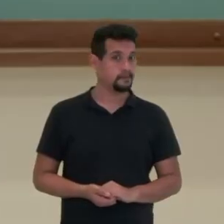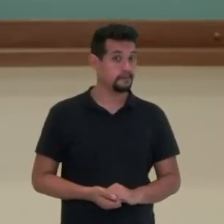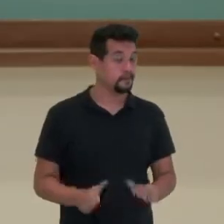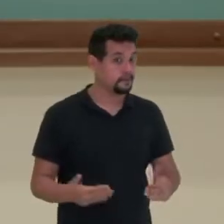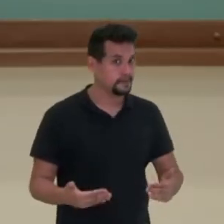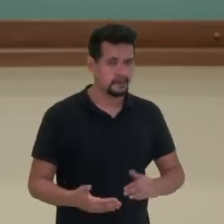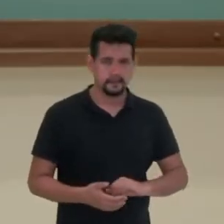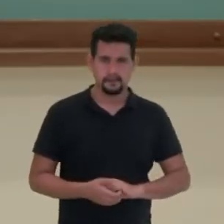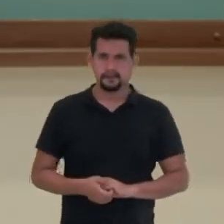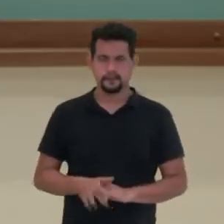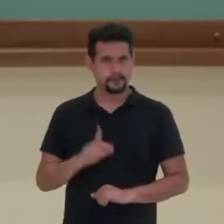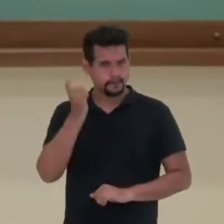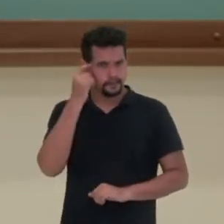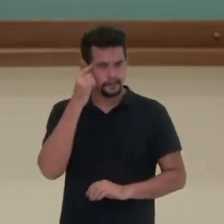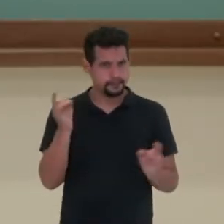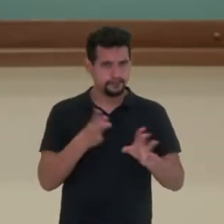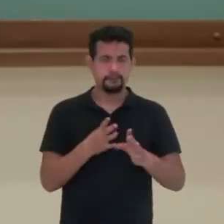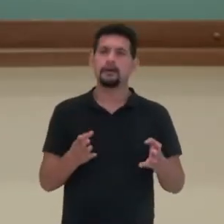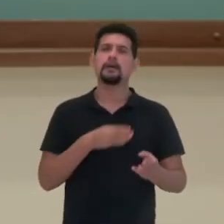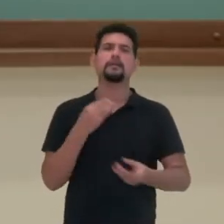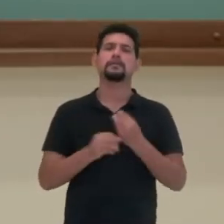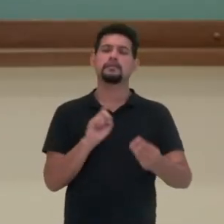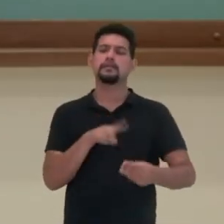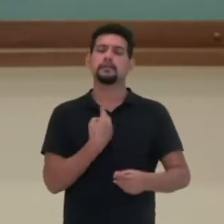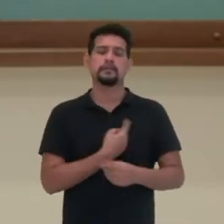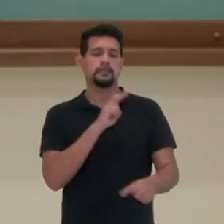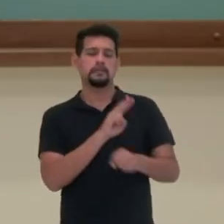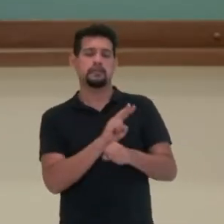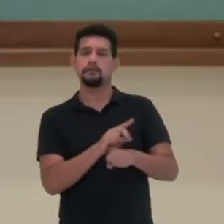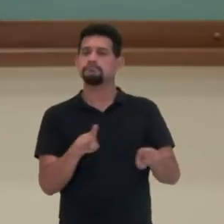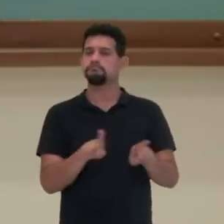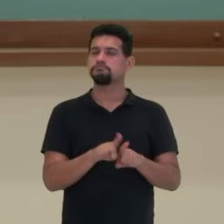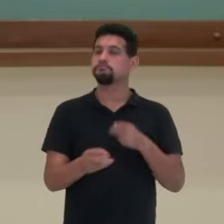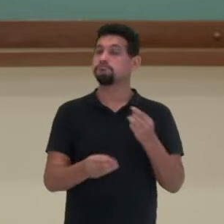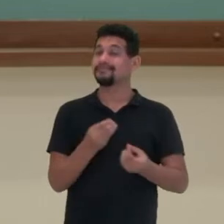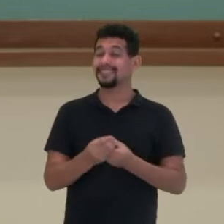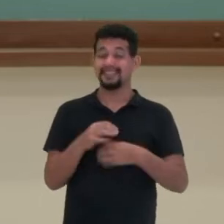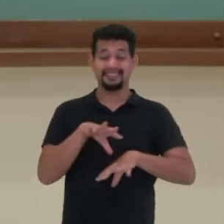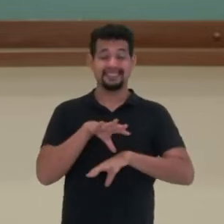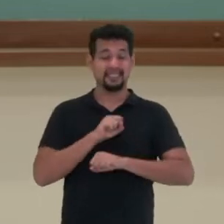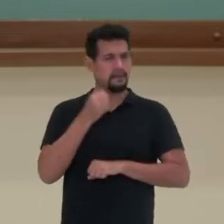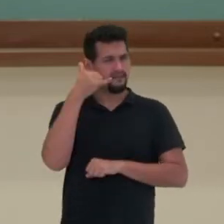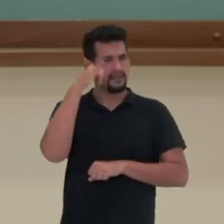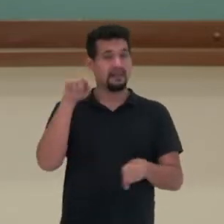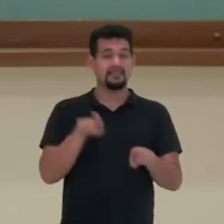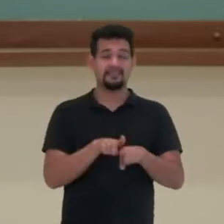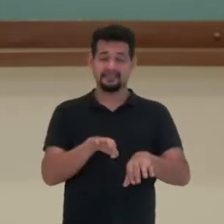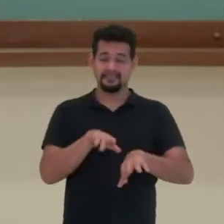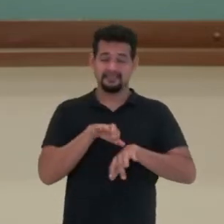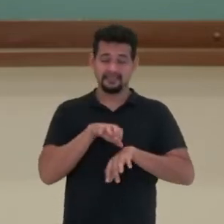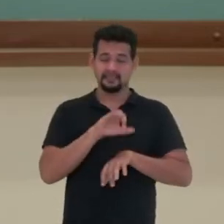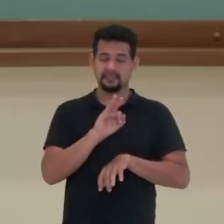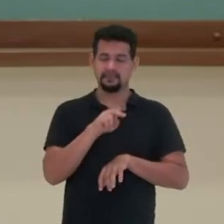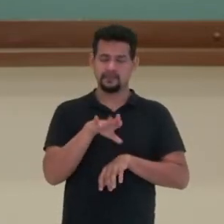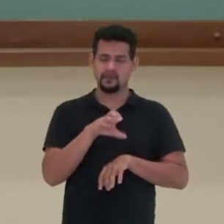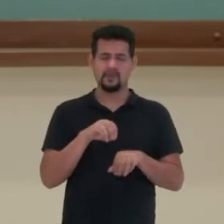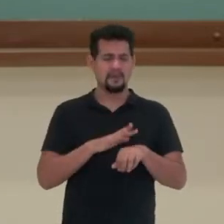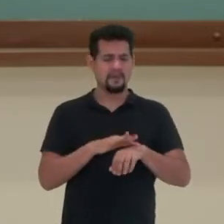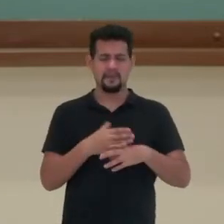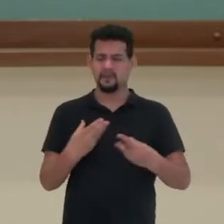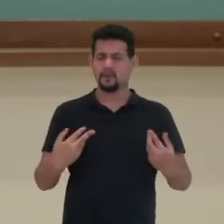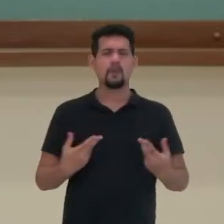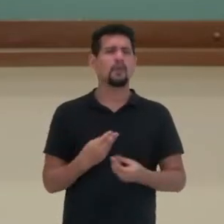E aí, gente, pensaram como que a gente pode proteger, né, de pegar essas infecções que são causadas por fungos, por bactérias e por